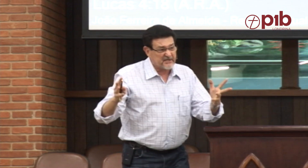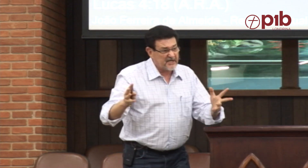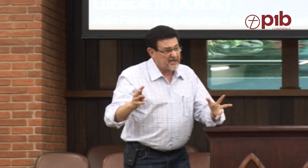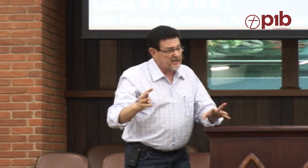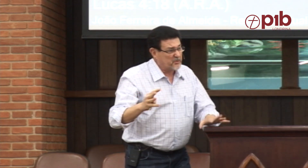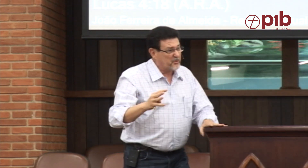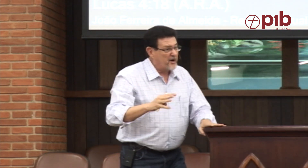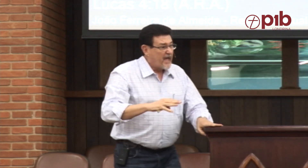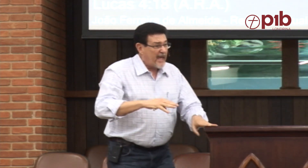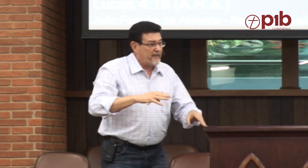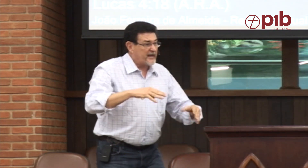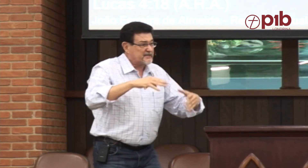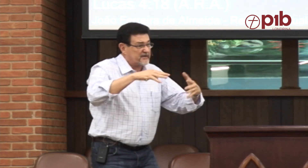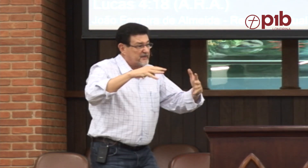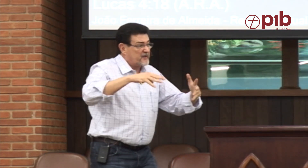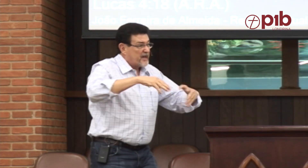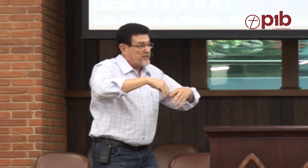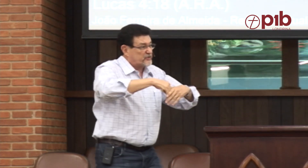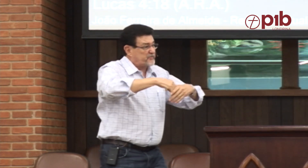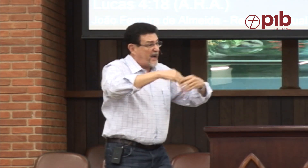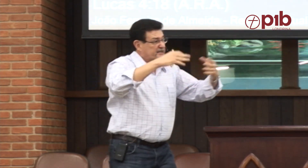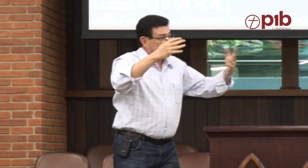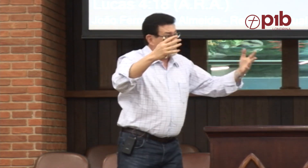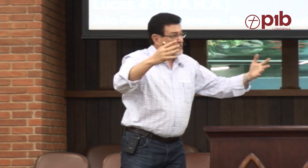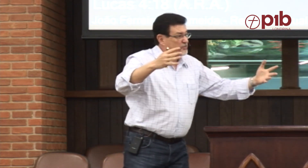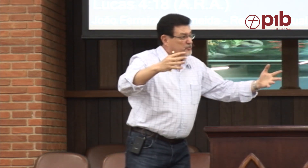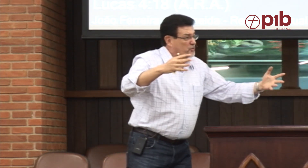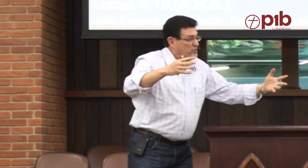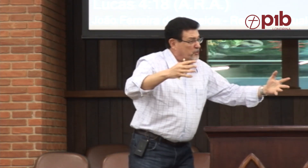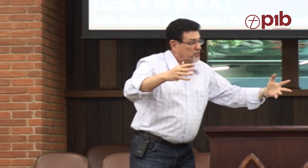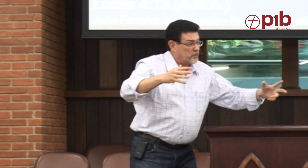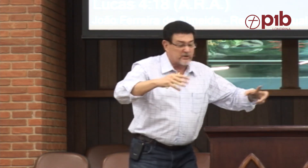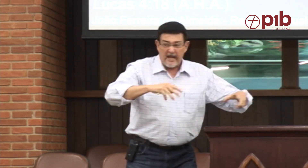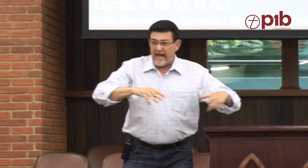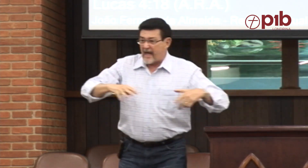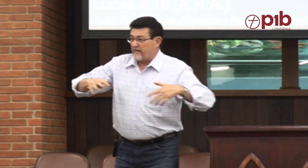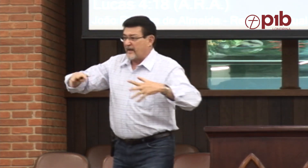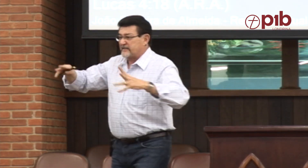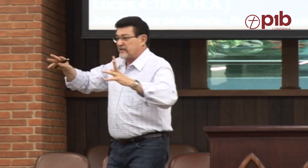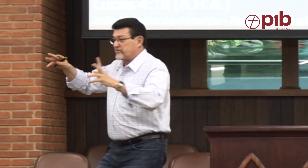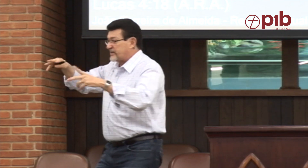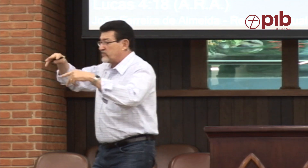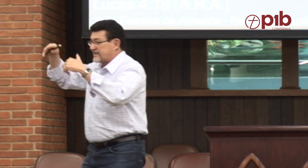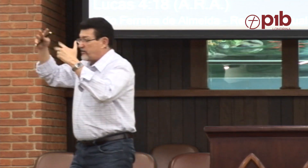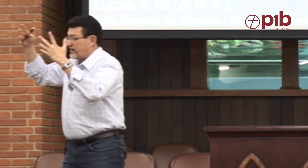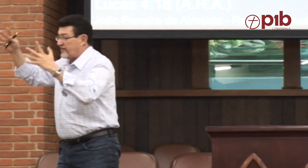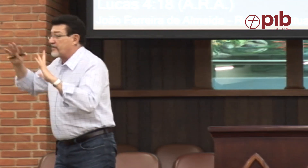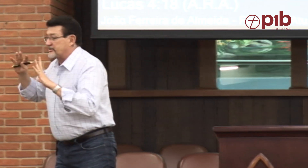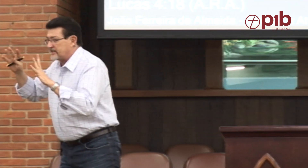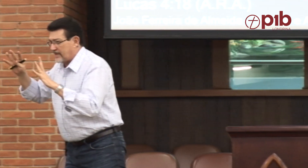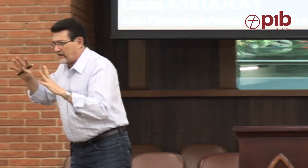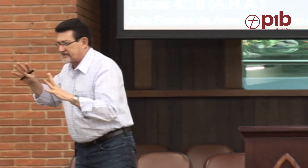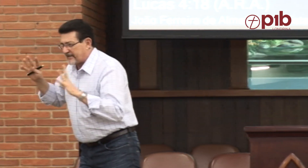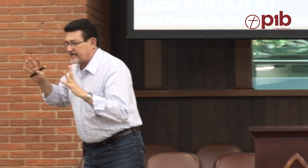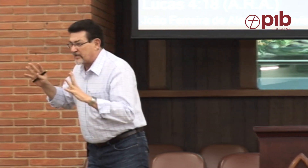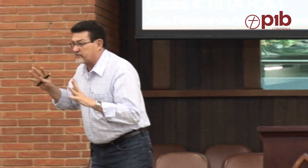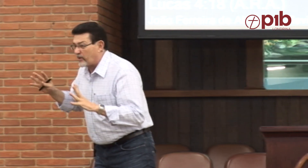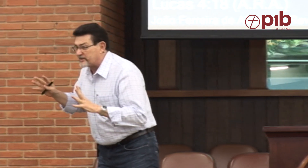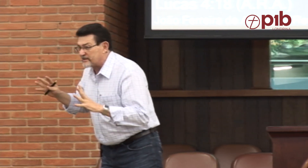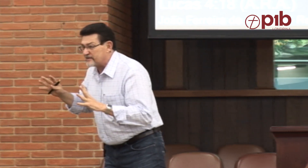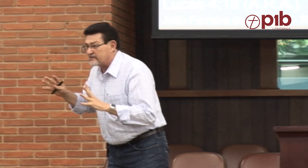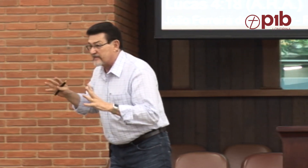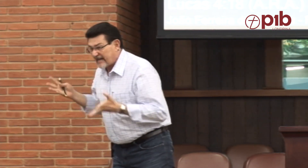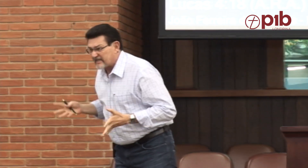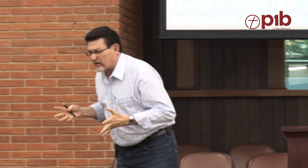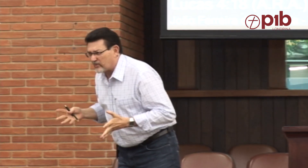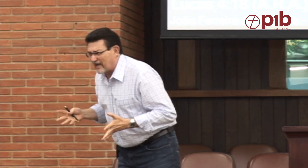fui esquecido é mas meus pais eram muito duros É mas você não sabe o que a gente dá uma série de